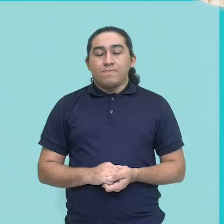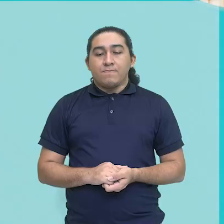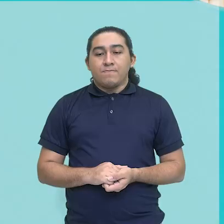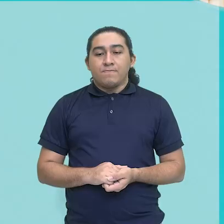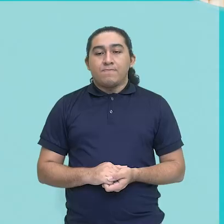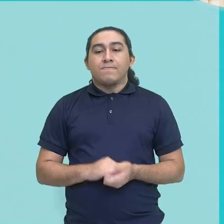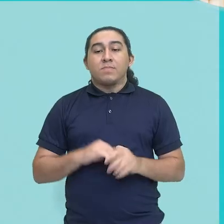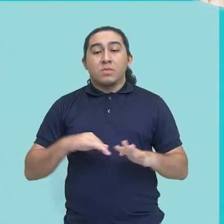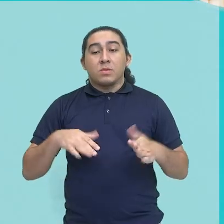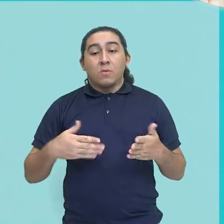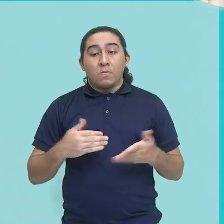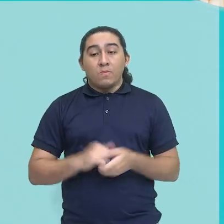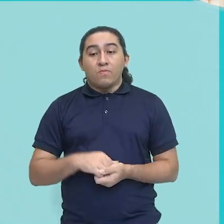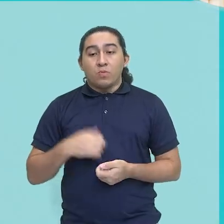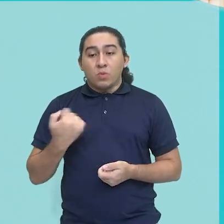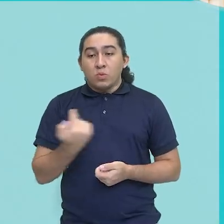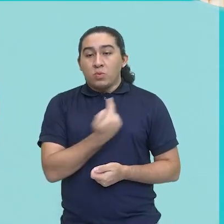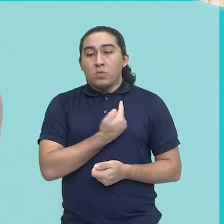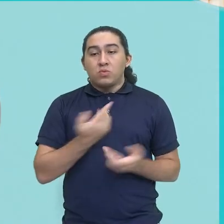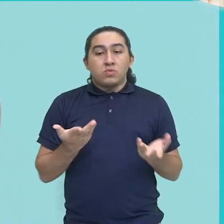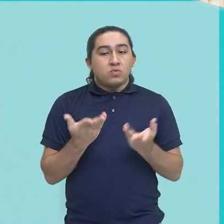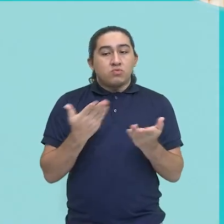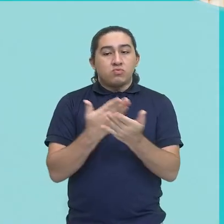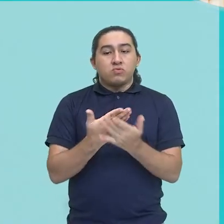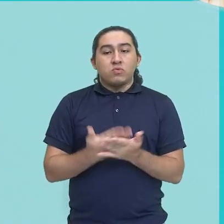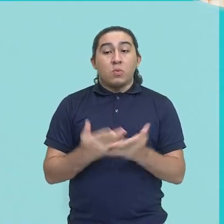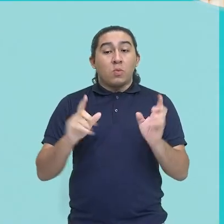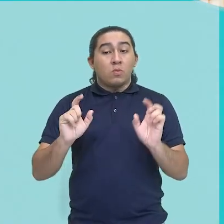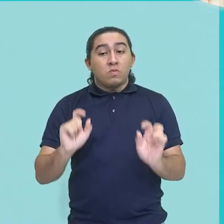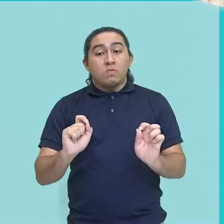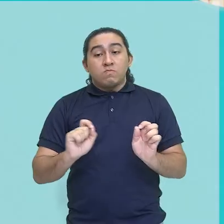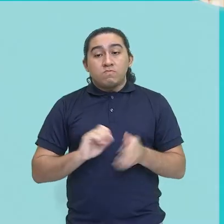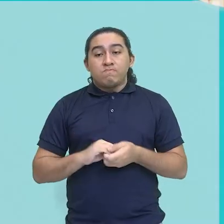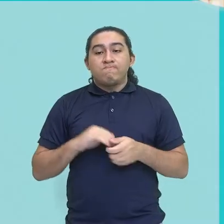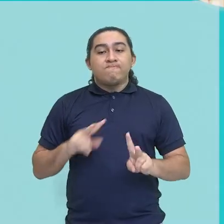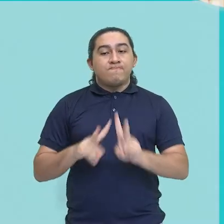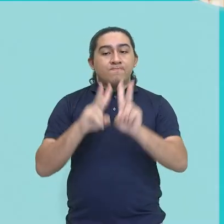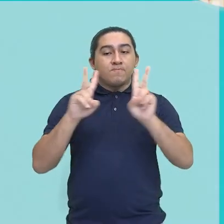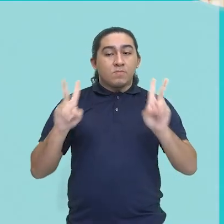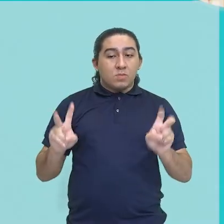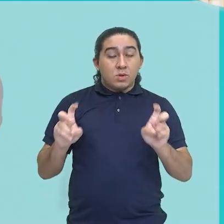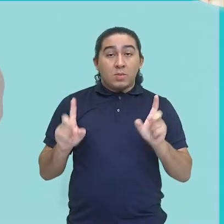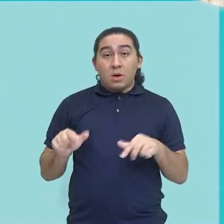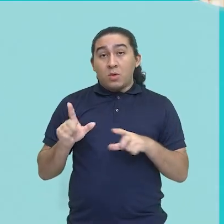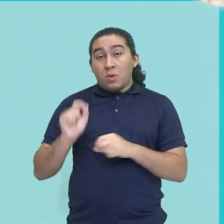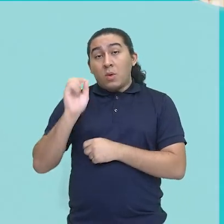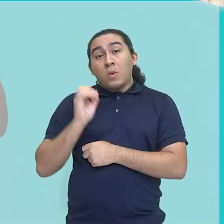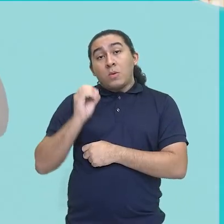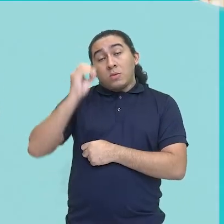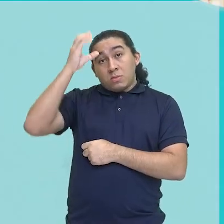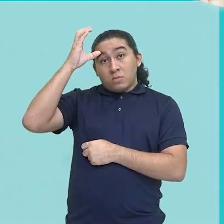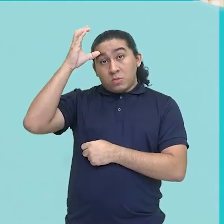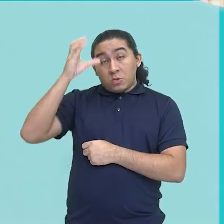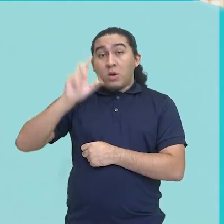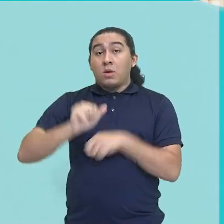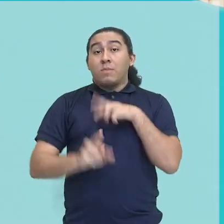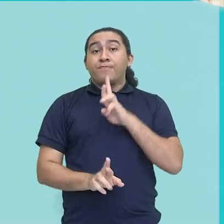Então, nós iremos estudar na aula, né, sobre os conhecimentos